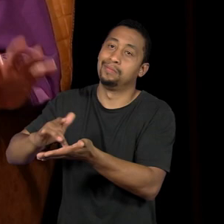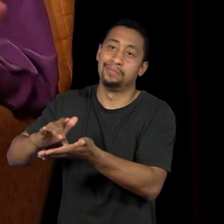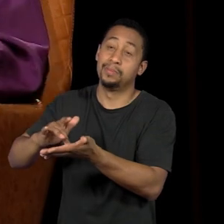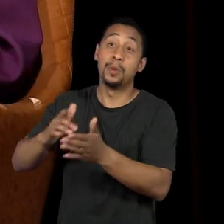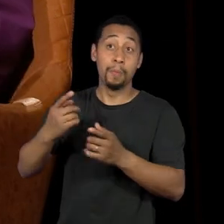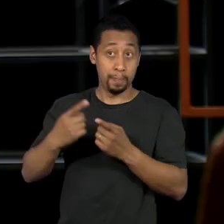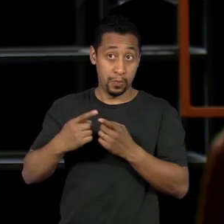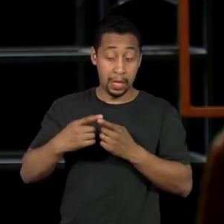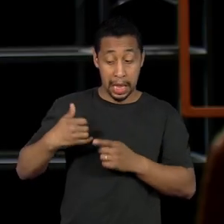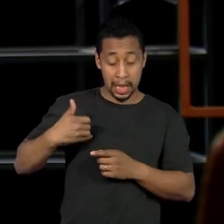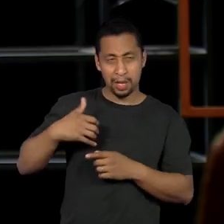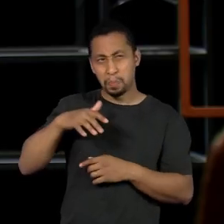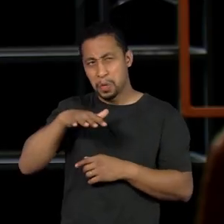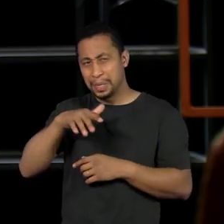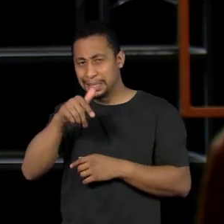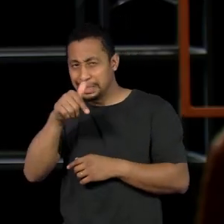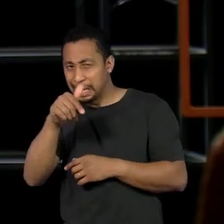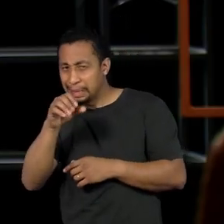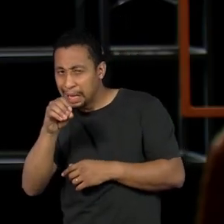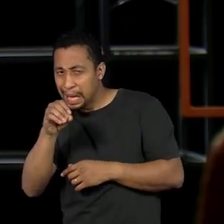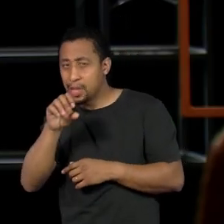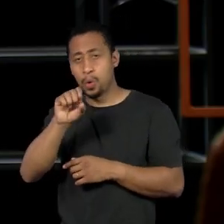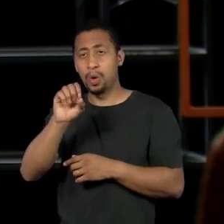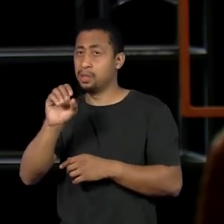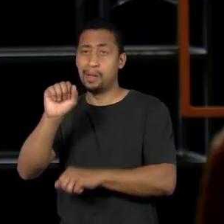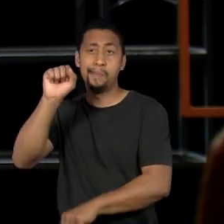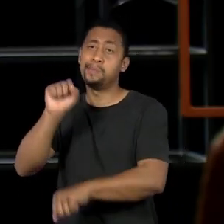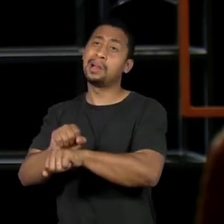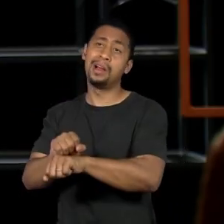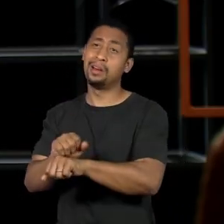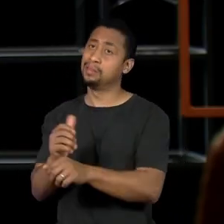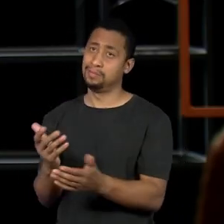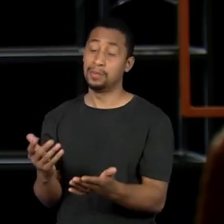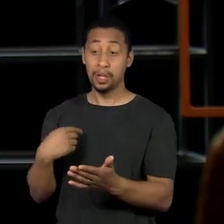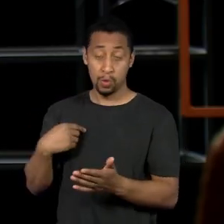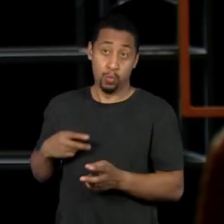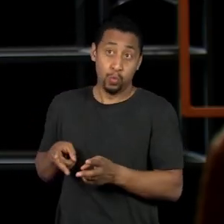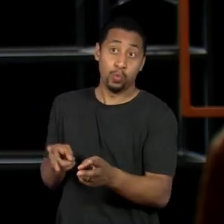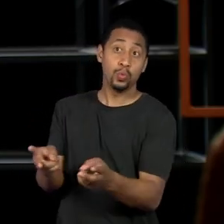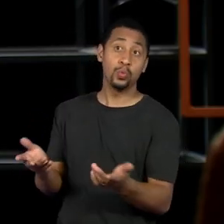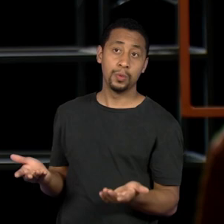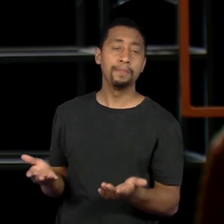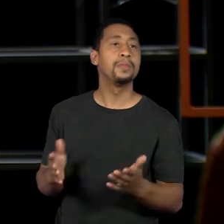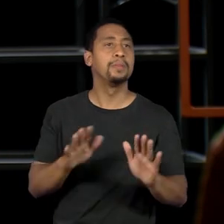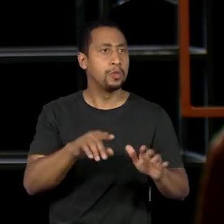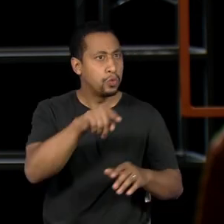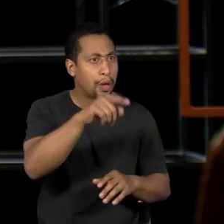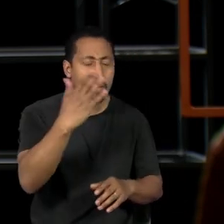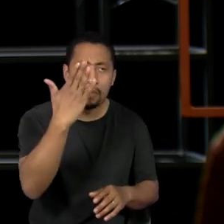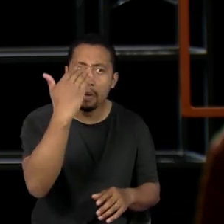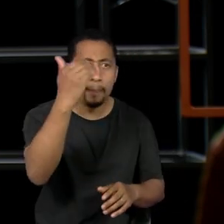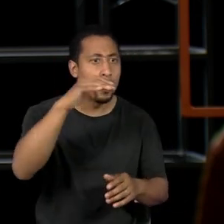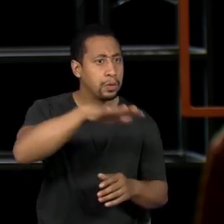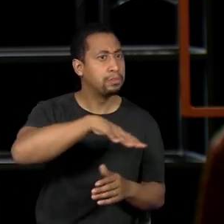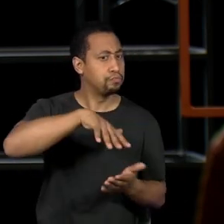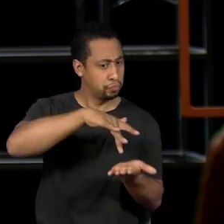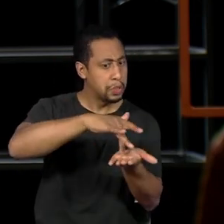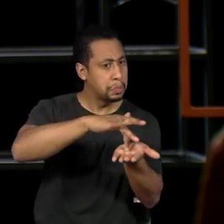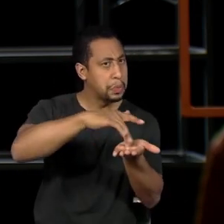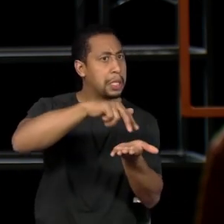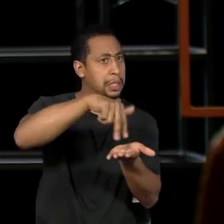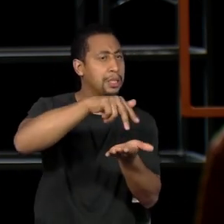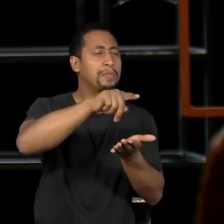80, ele para. Agora, ainda sobre essa questão da popularização da dança, vocês chegaram a dançar